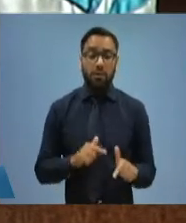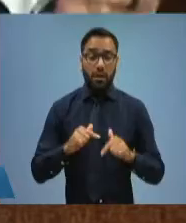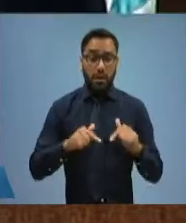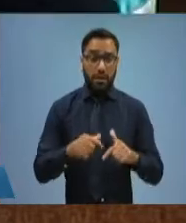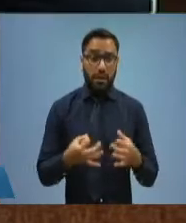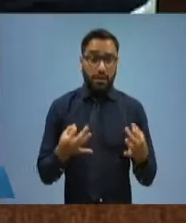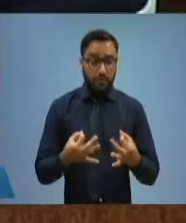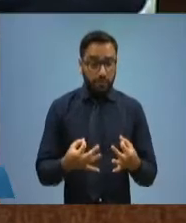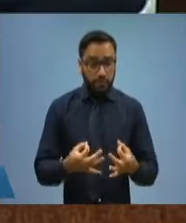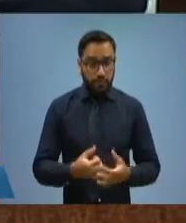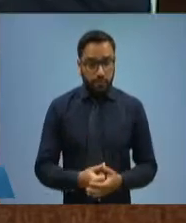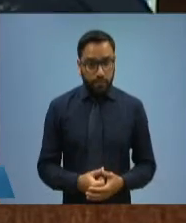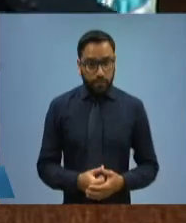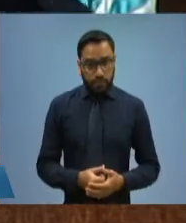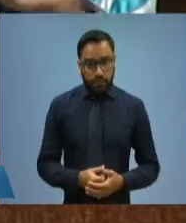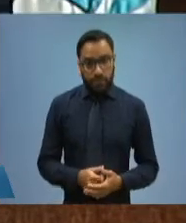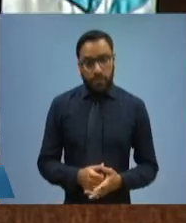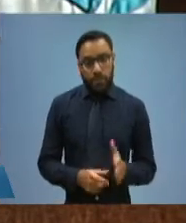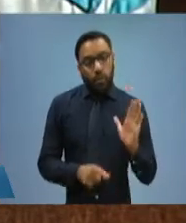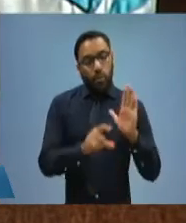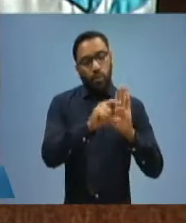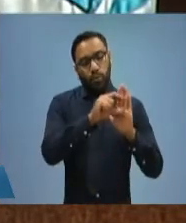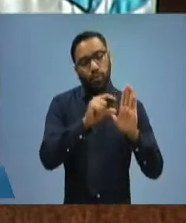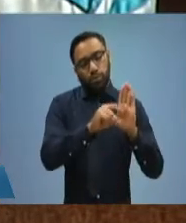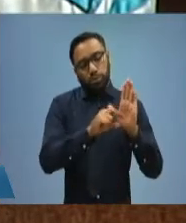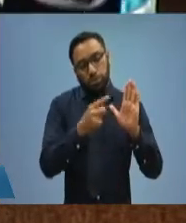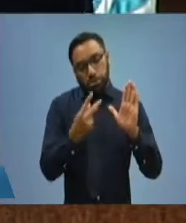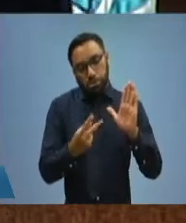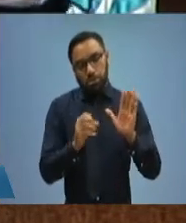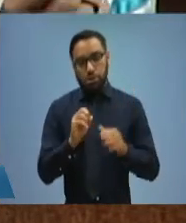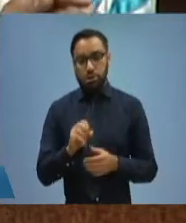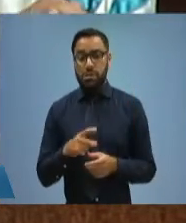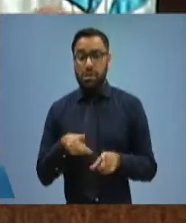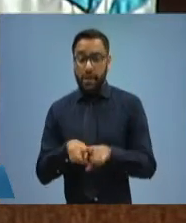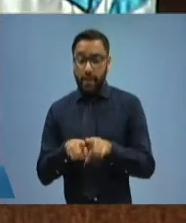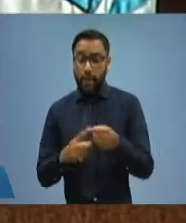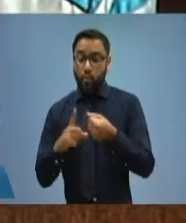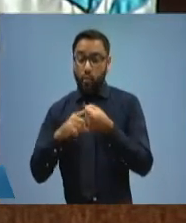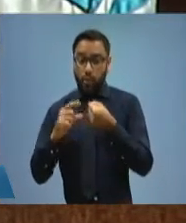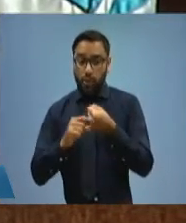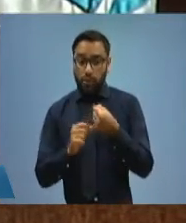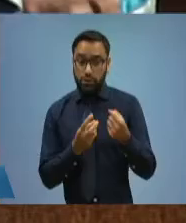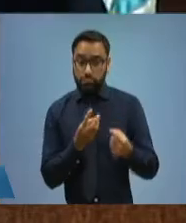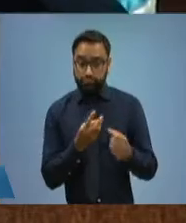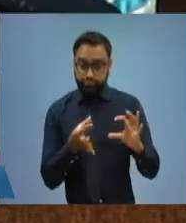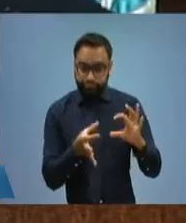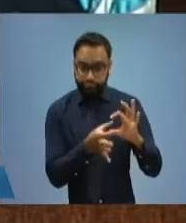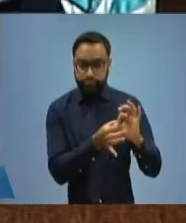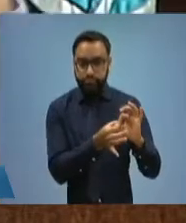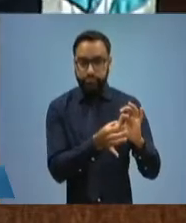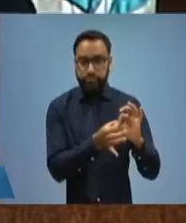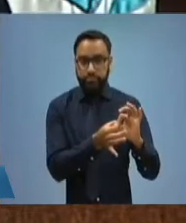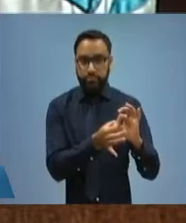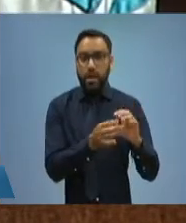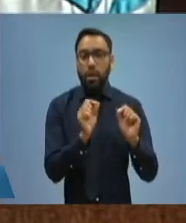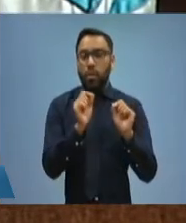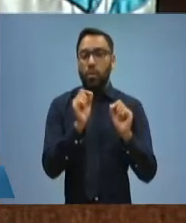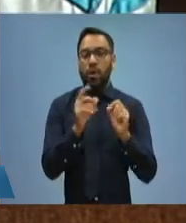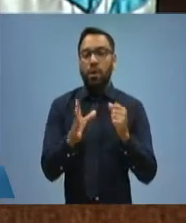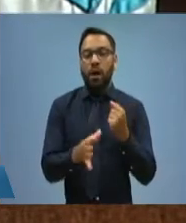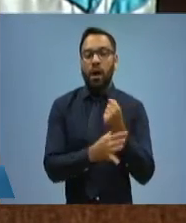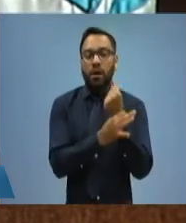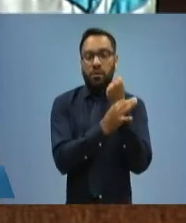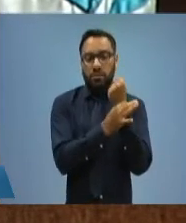Então, tanto os dois parágrafos quanto o artigo, eles falam justamente da garantia da